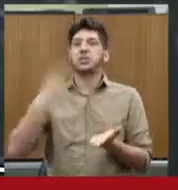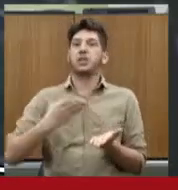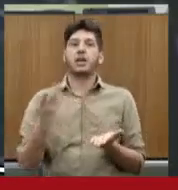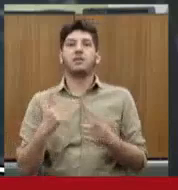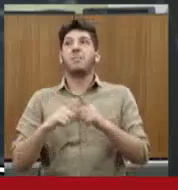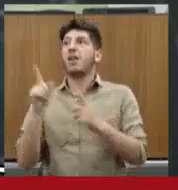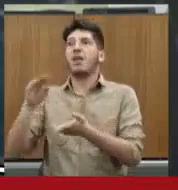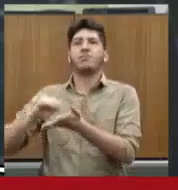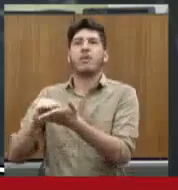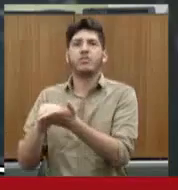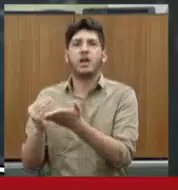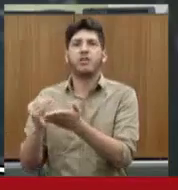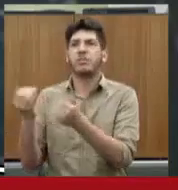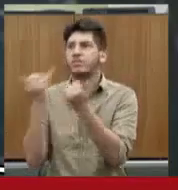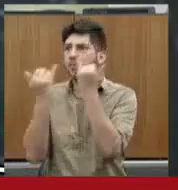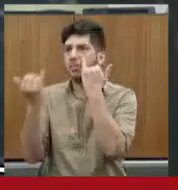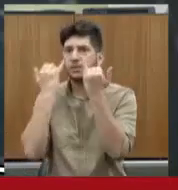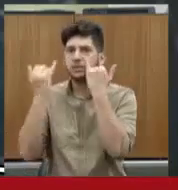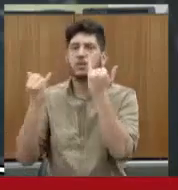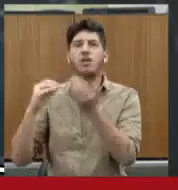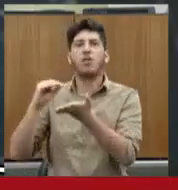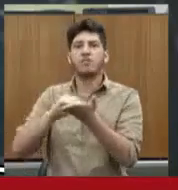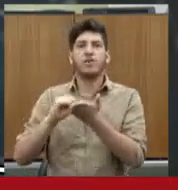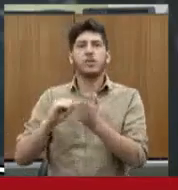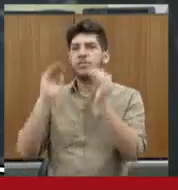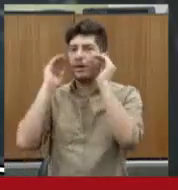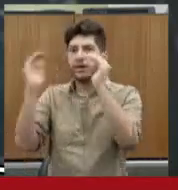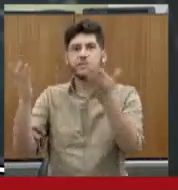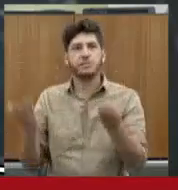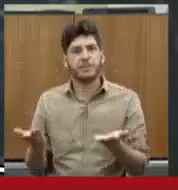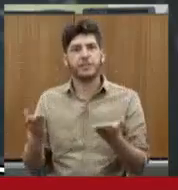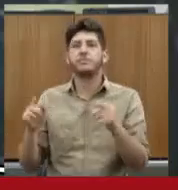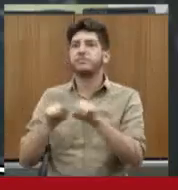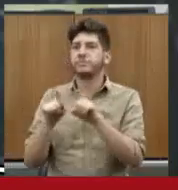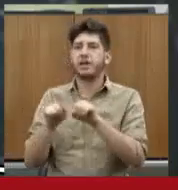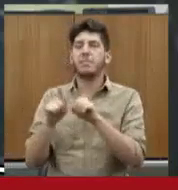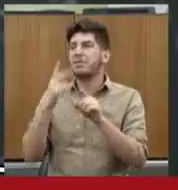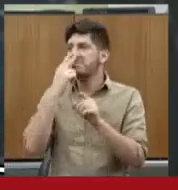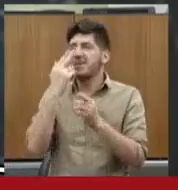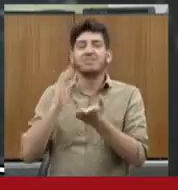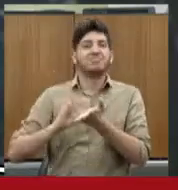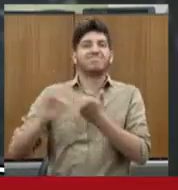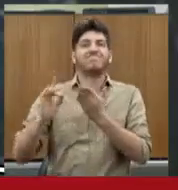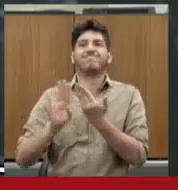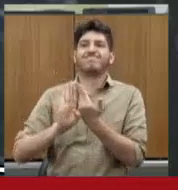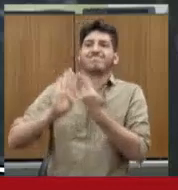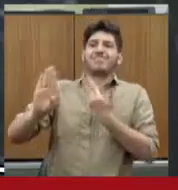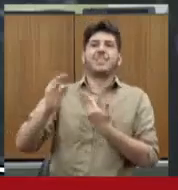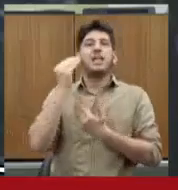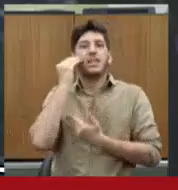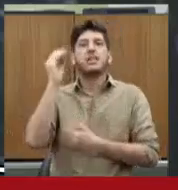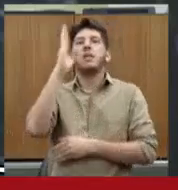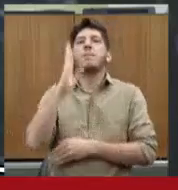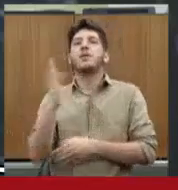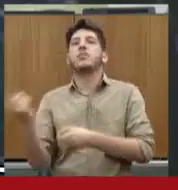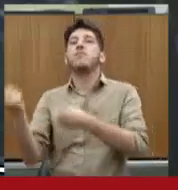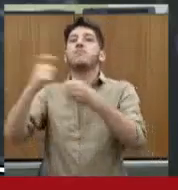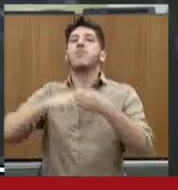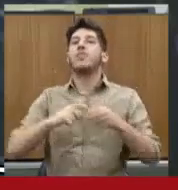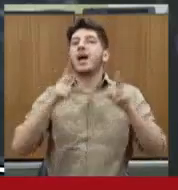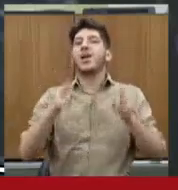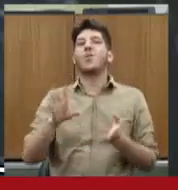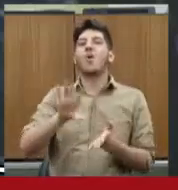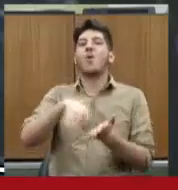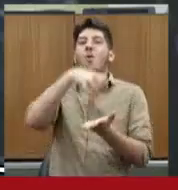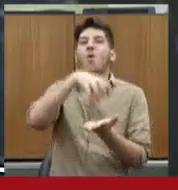conhecimento, quer dizer, numa imprudência e num certo arrivismo, querendo que o Brasil voltasse ao que era antes do